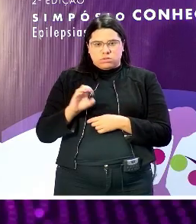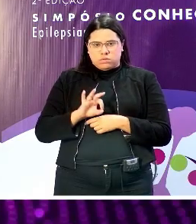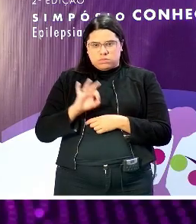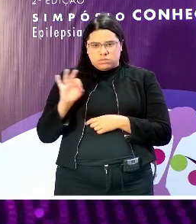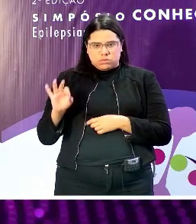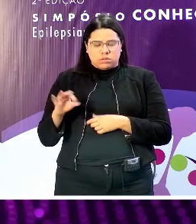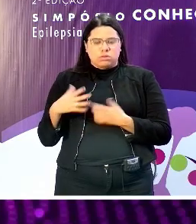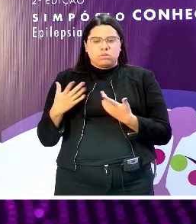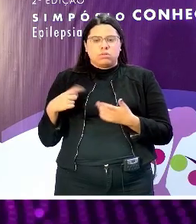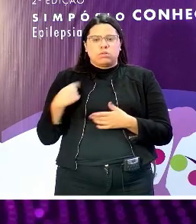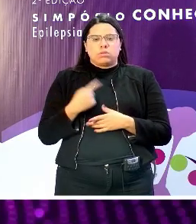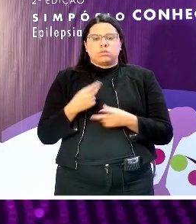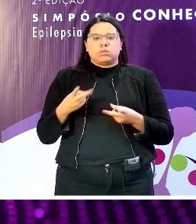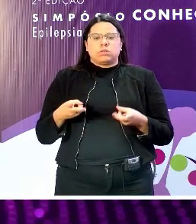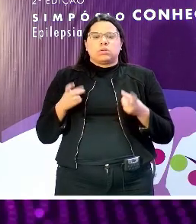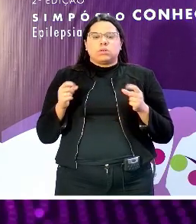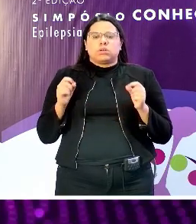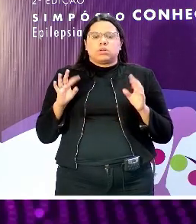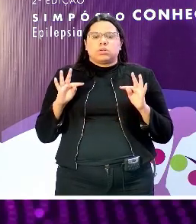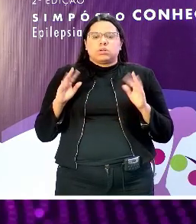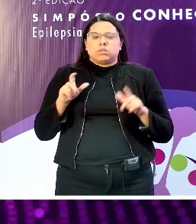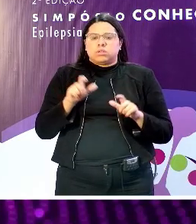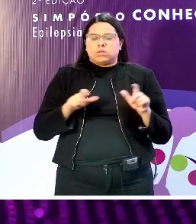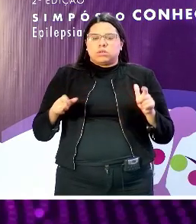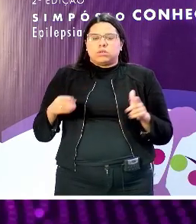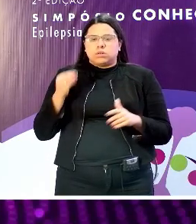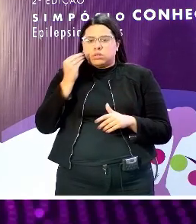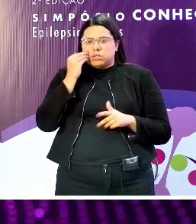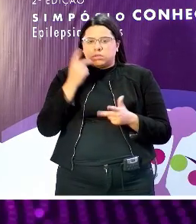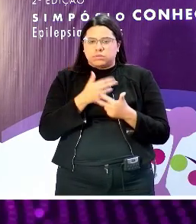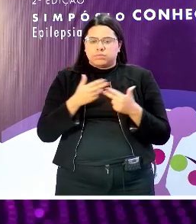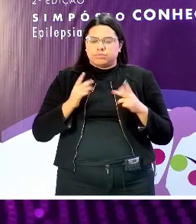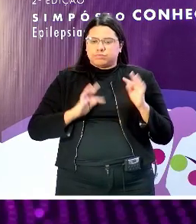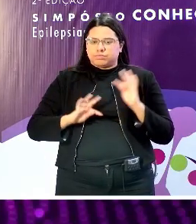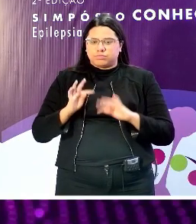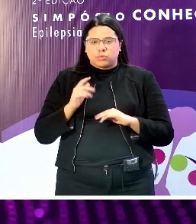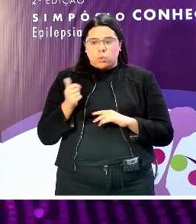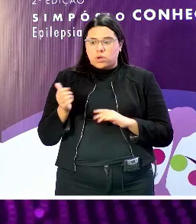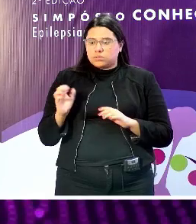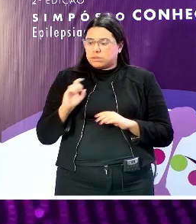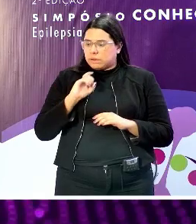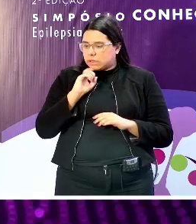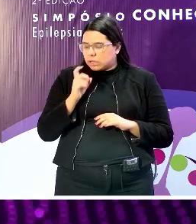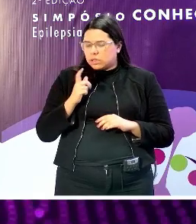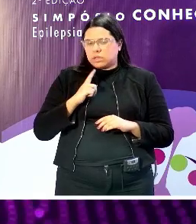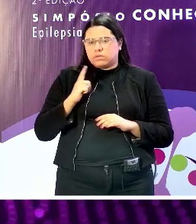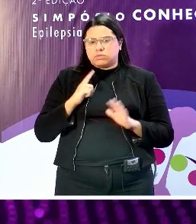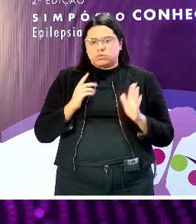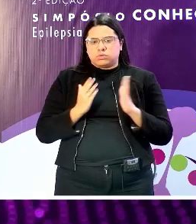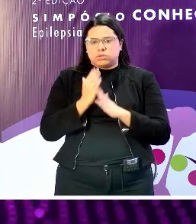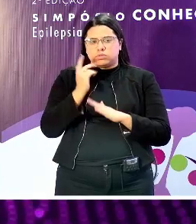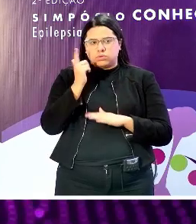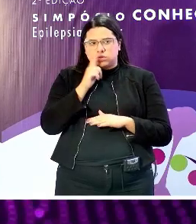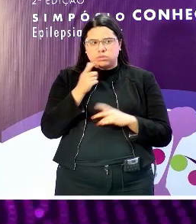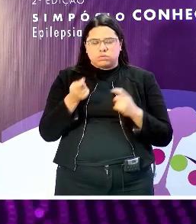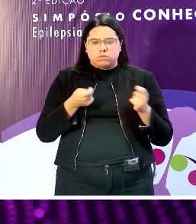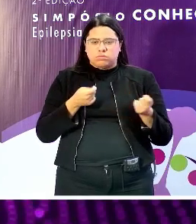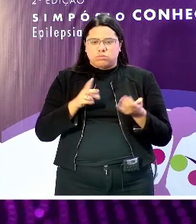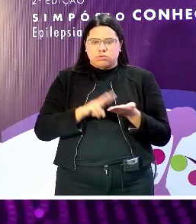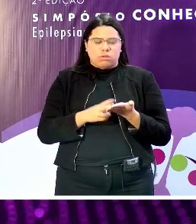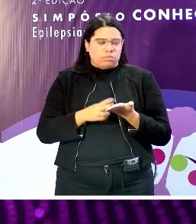Então, a gente percebe que, de todos que tentaram várias terapias, quase nenhum teve sucesso para controlar essa epilepsia.